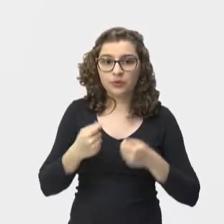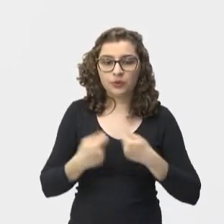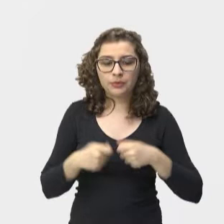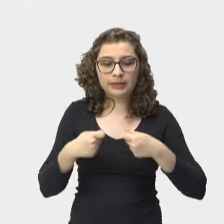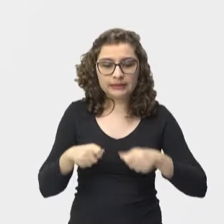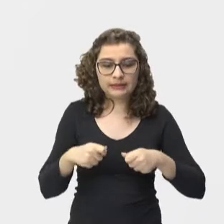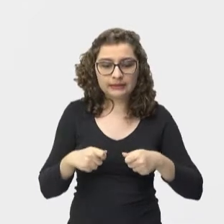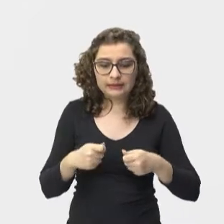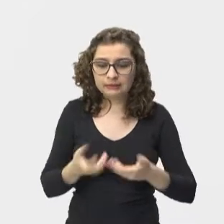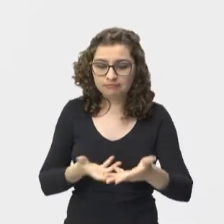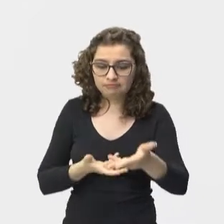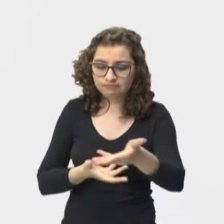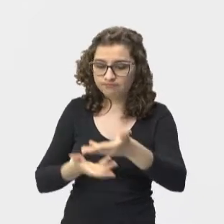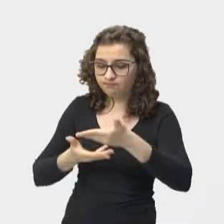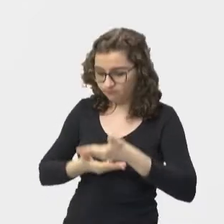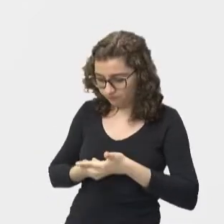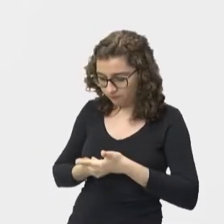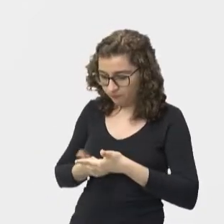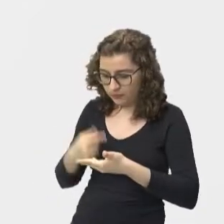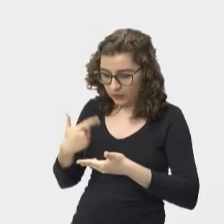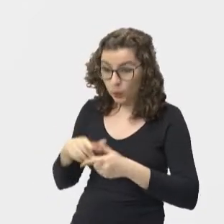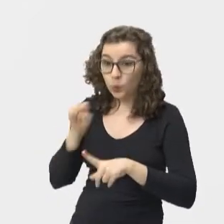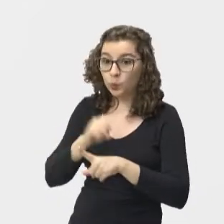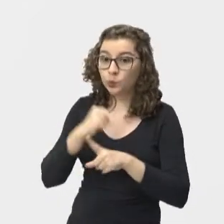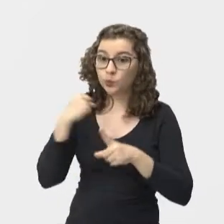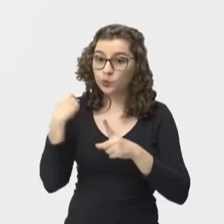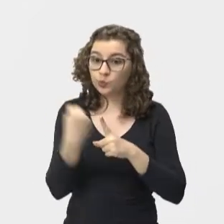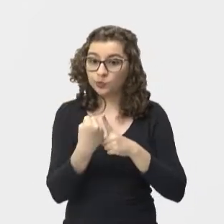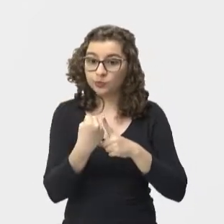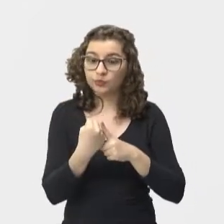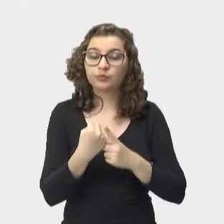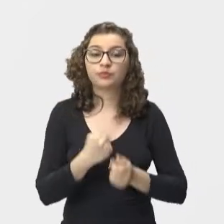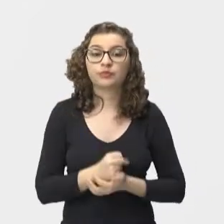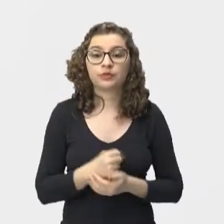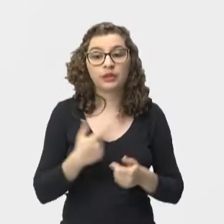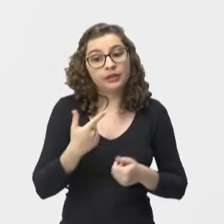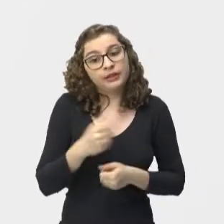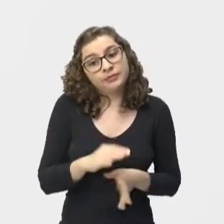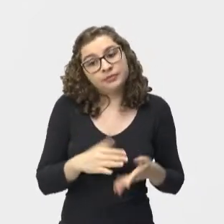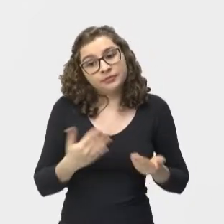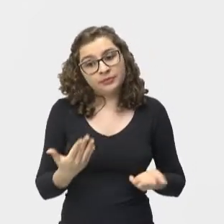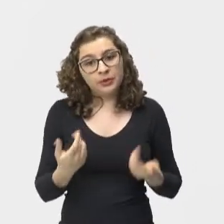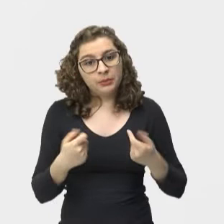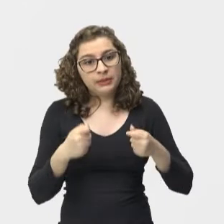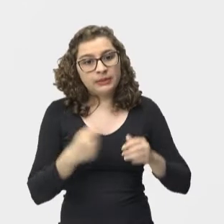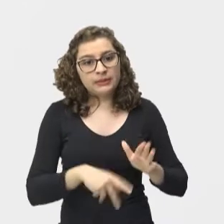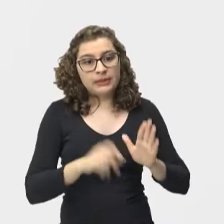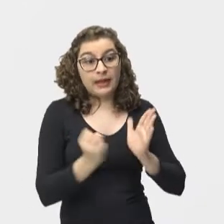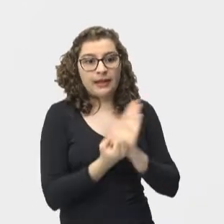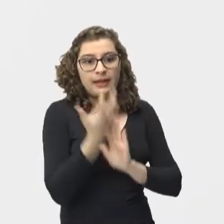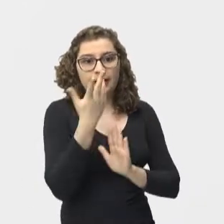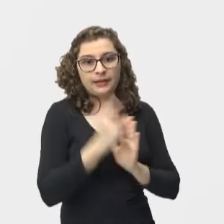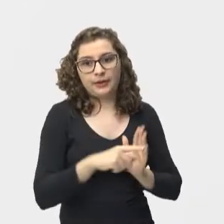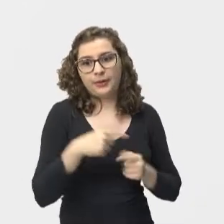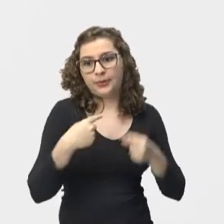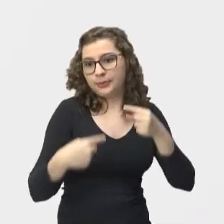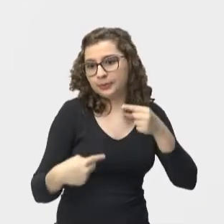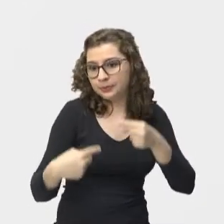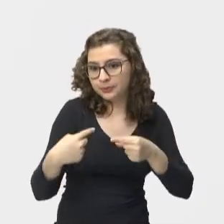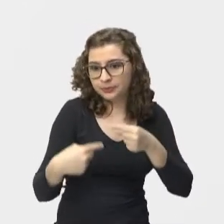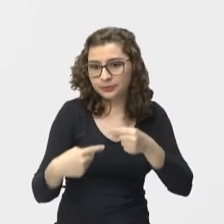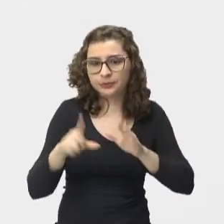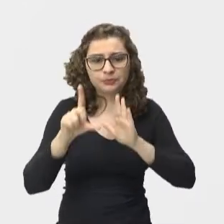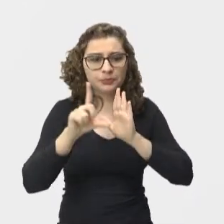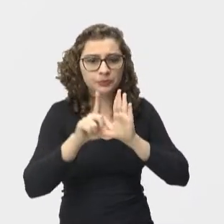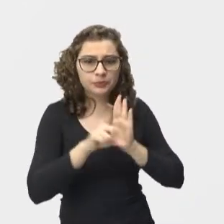uma demanda na sociedade, não é isso? E aí, olha, é preciso que se crie uma política, por exemplo, nós